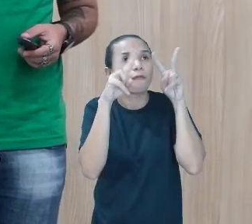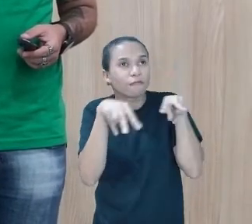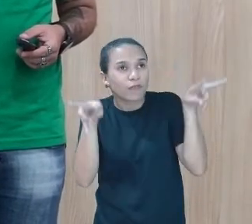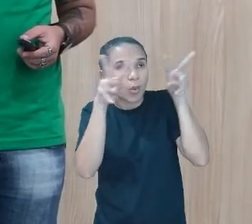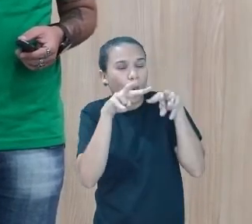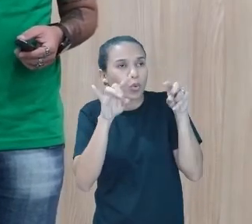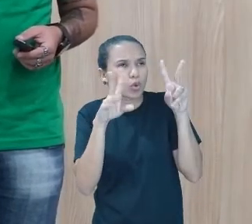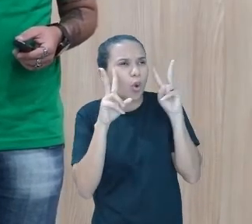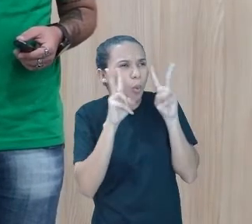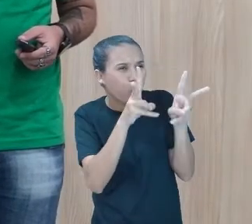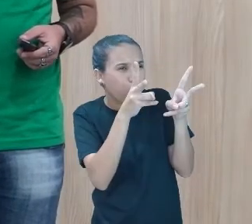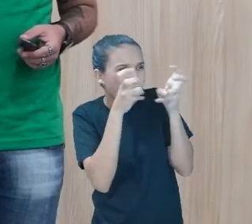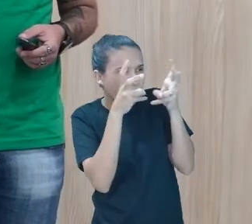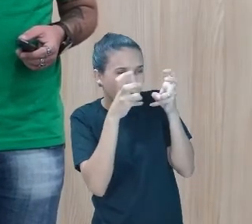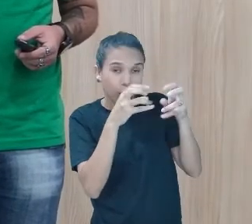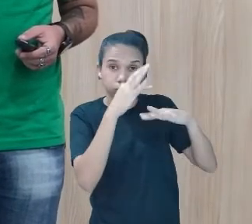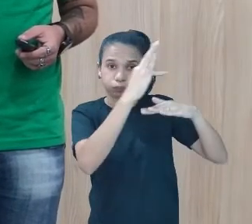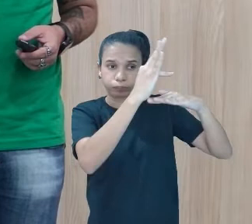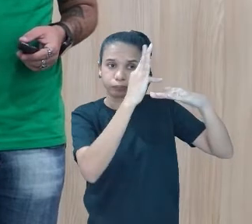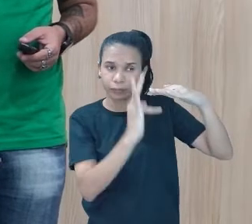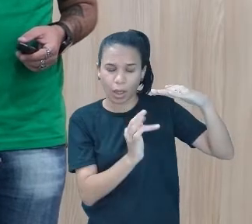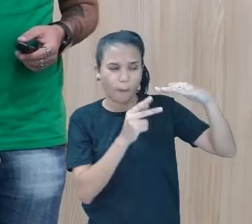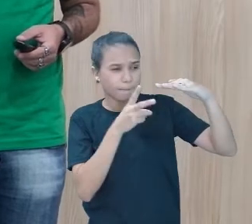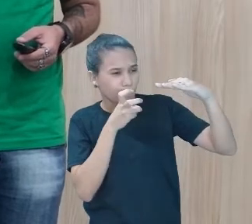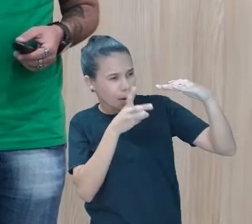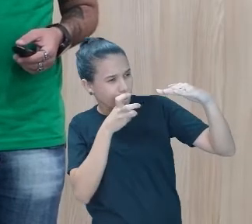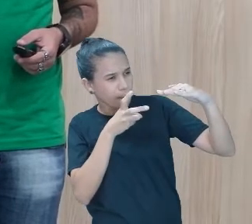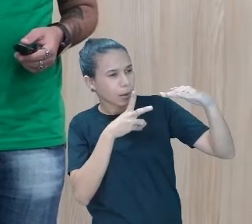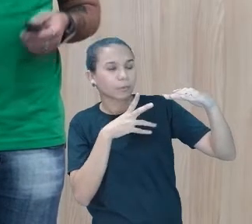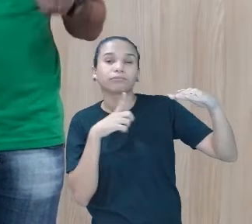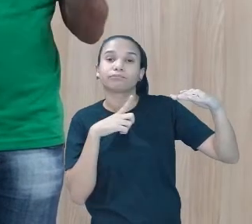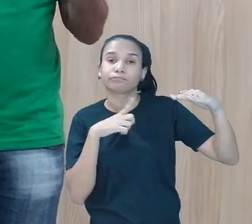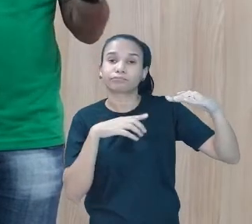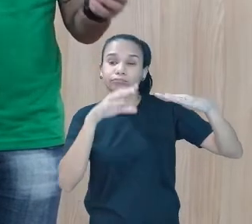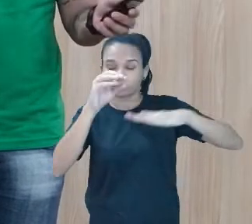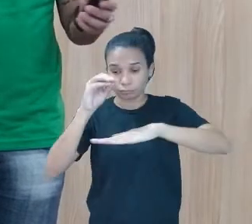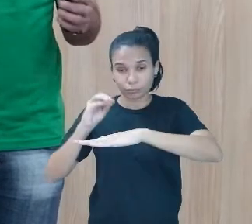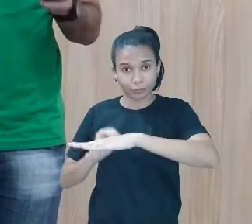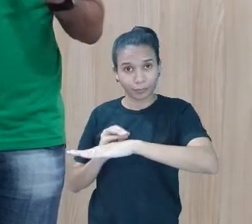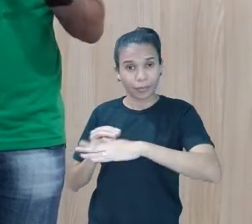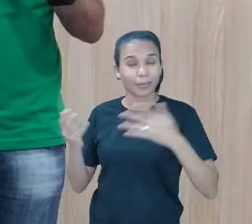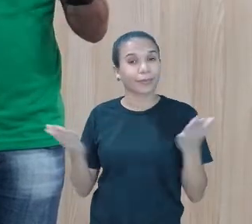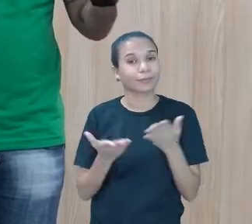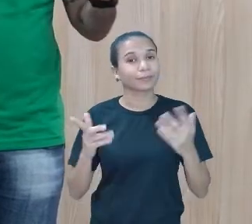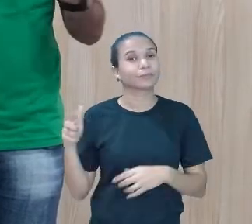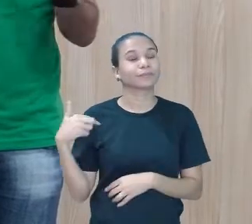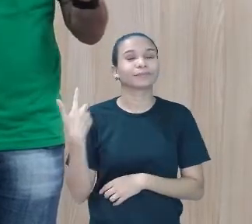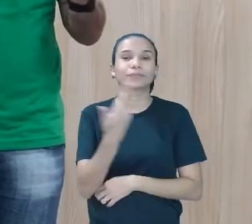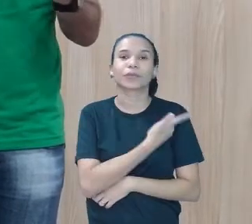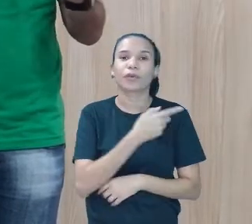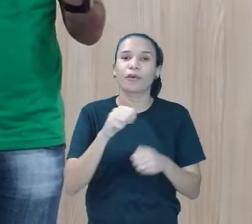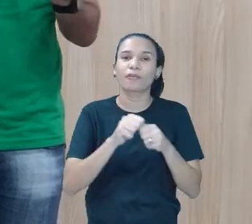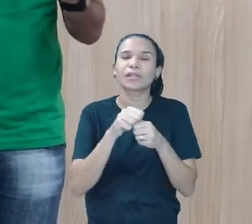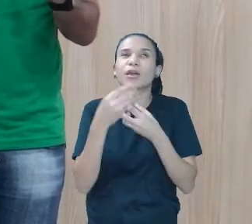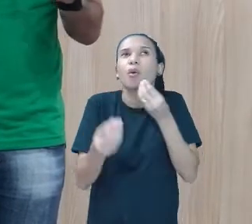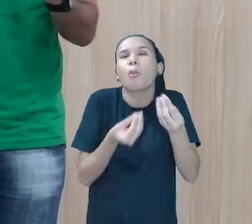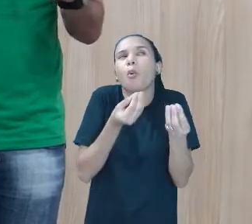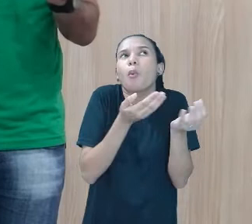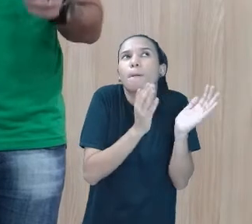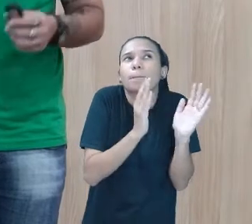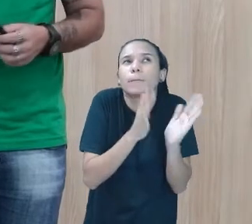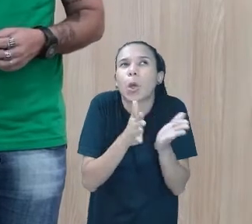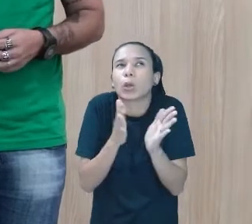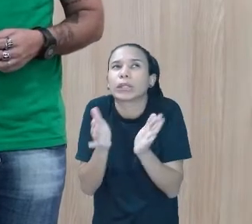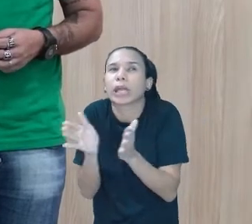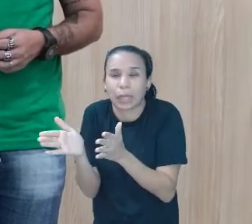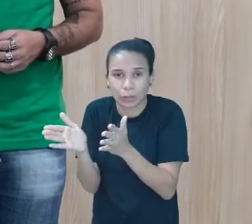você observar uma fração na sua forma decimal e identificar na reta. Hoje a gente vai tentar pegar esse meio